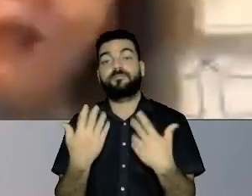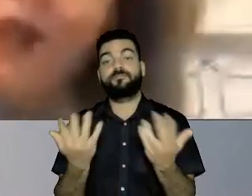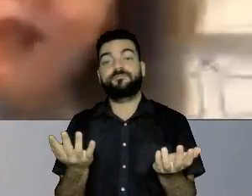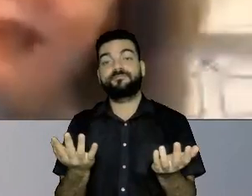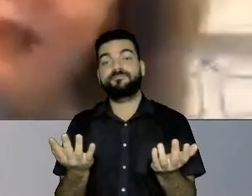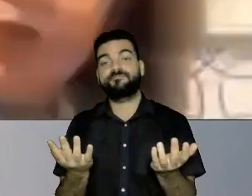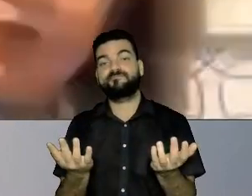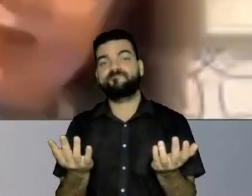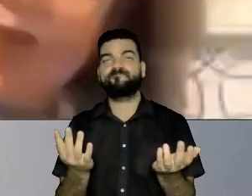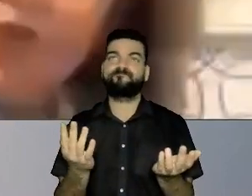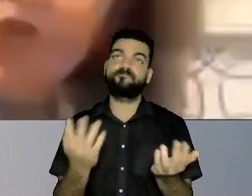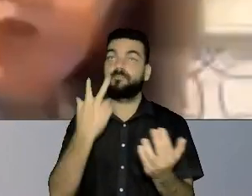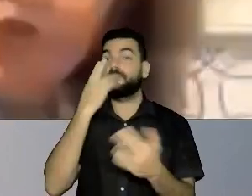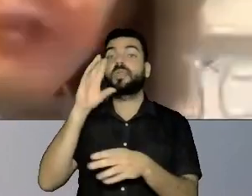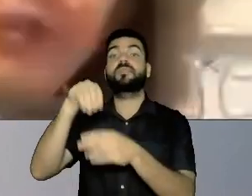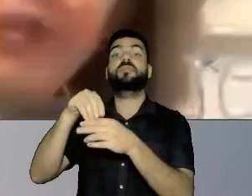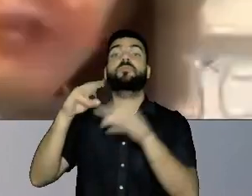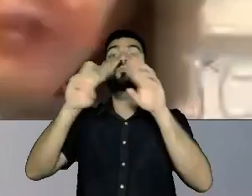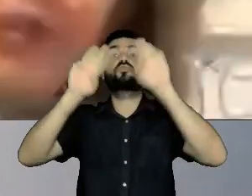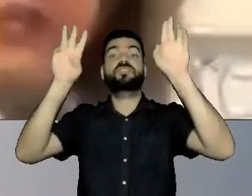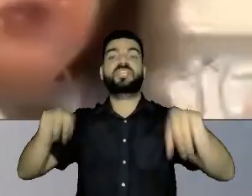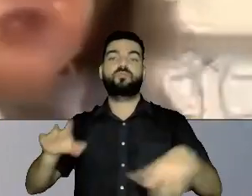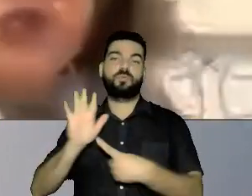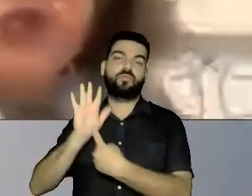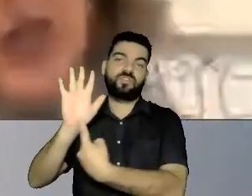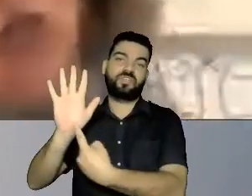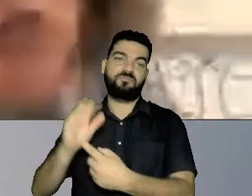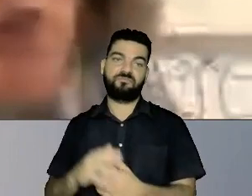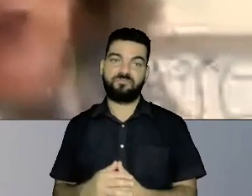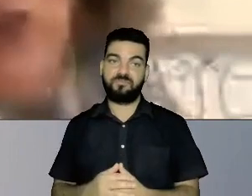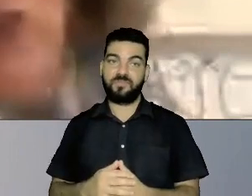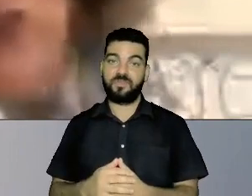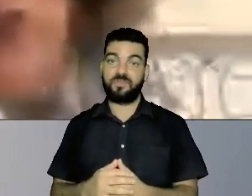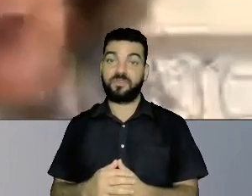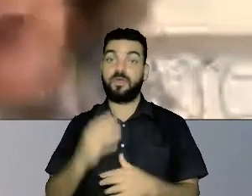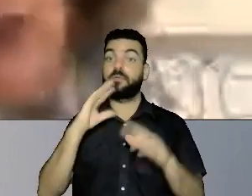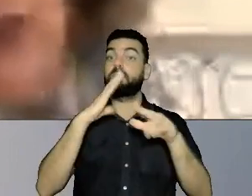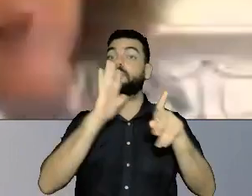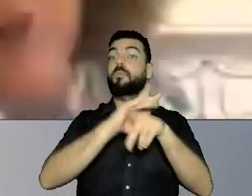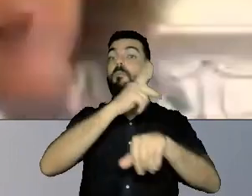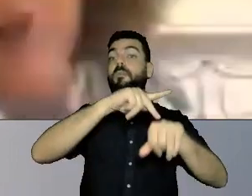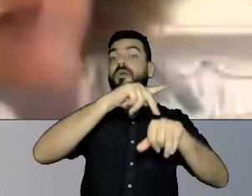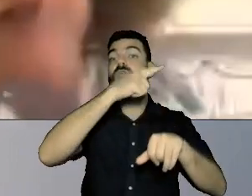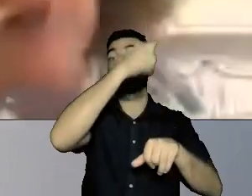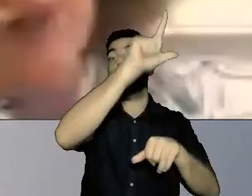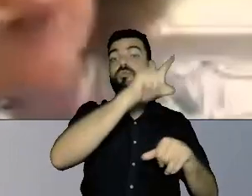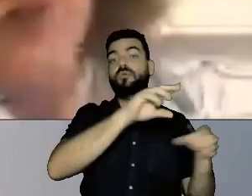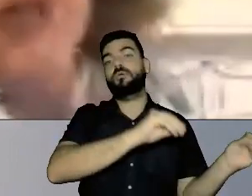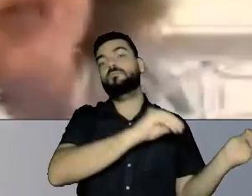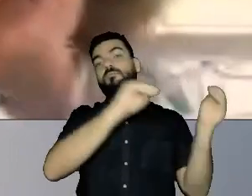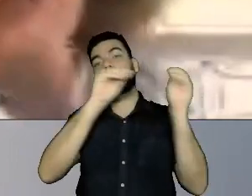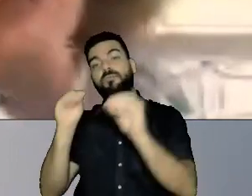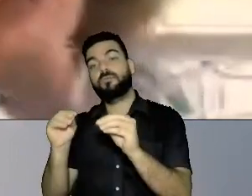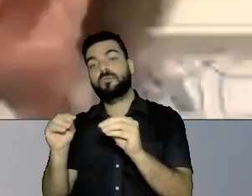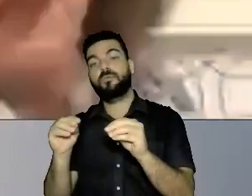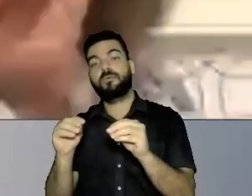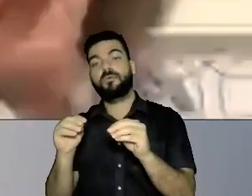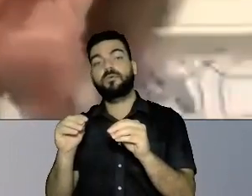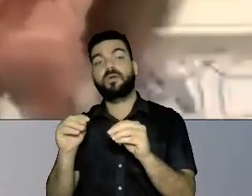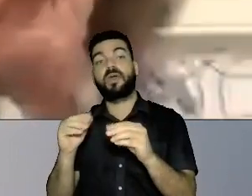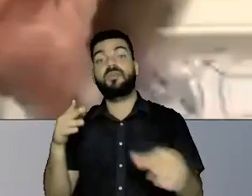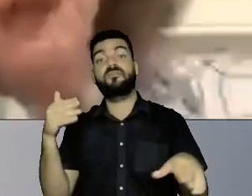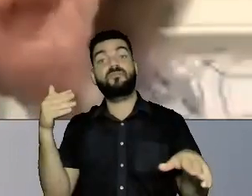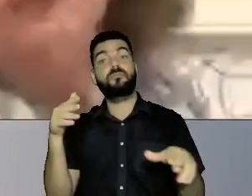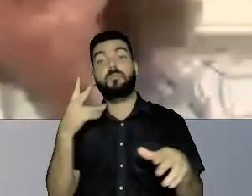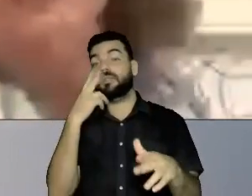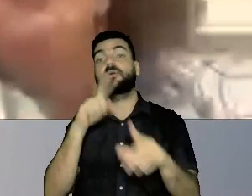para exposições e museus. As obras vinham do exterior e, quando chegavam na alfândega, foi mais uma questão tributária,